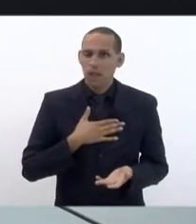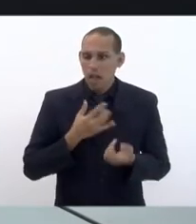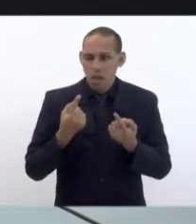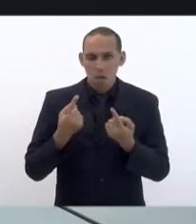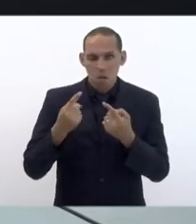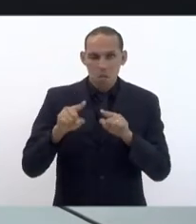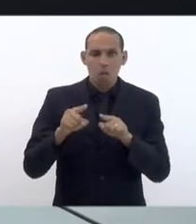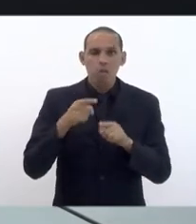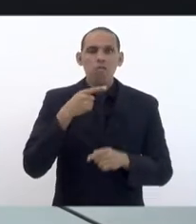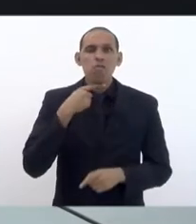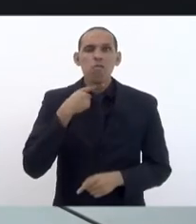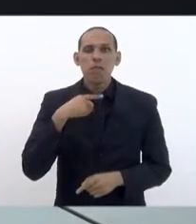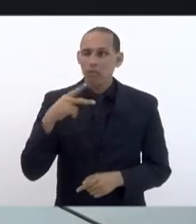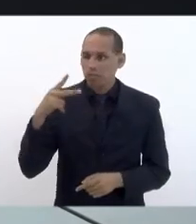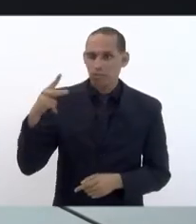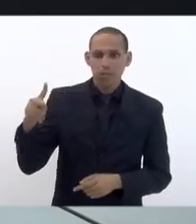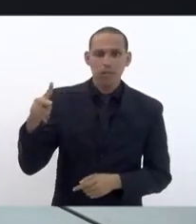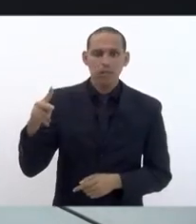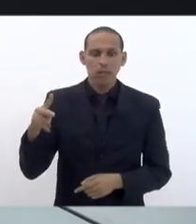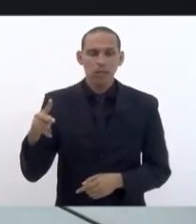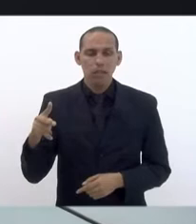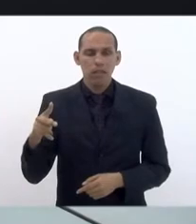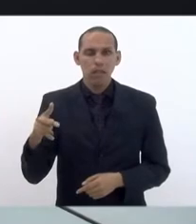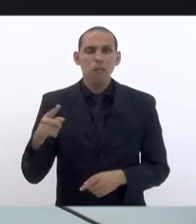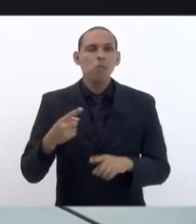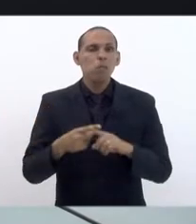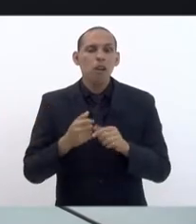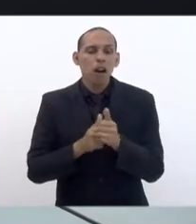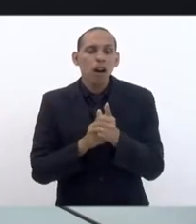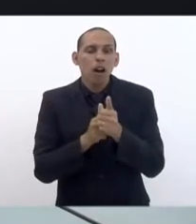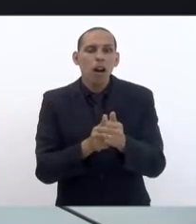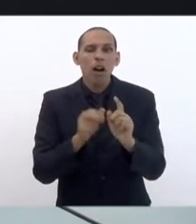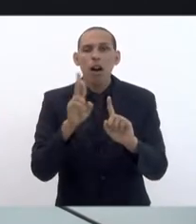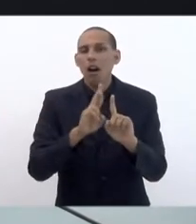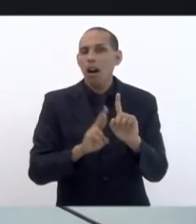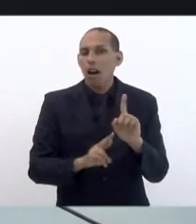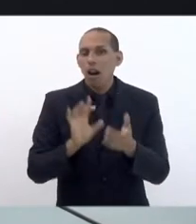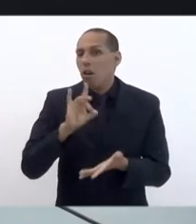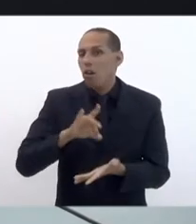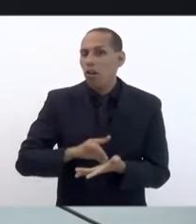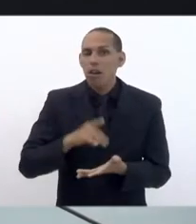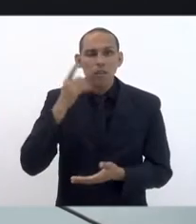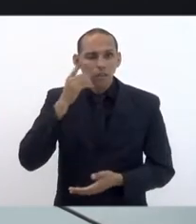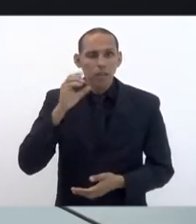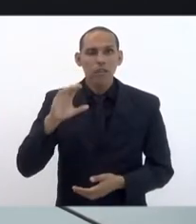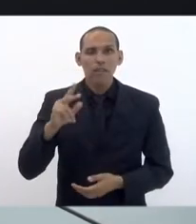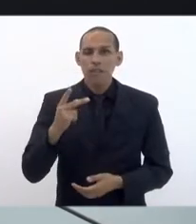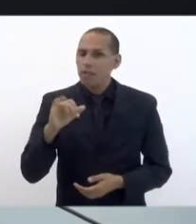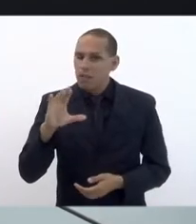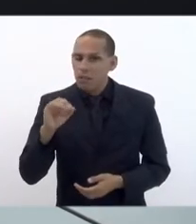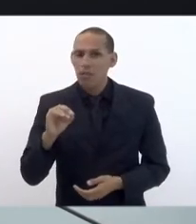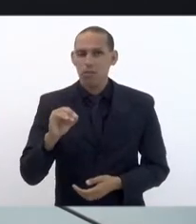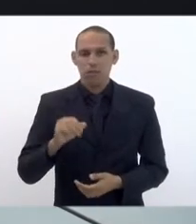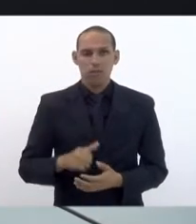contrariando o desejo dele, seria acompanhando o relator original, o deputado Chico Machado.